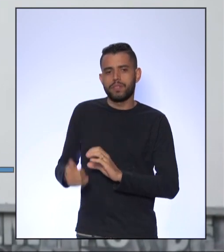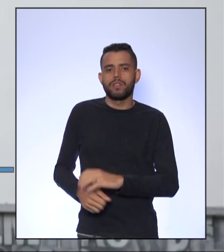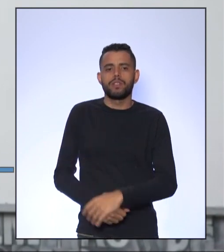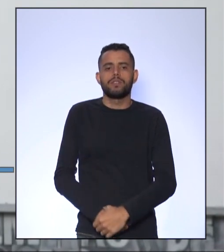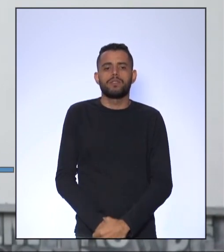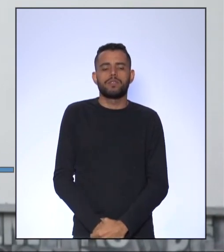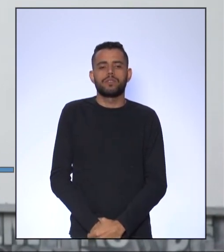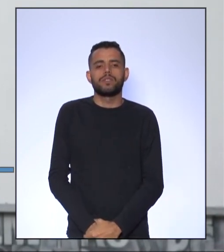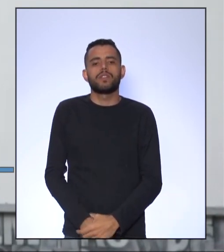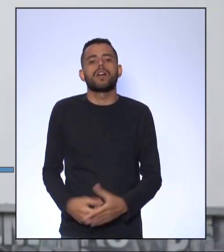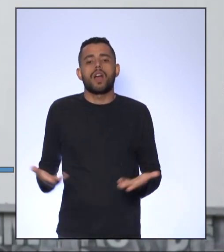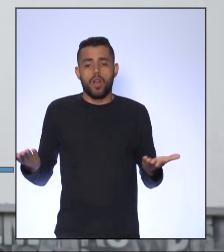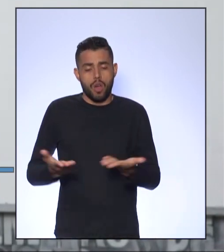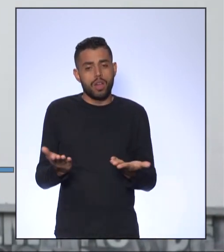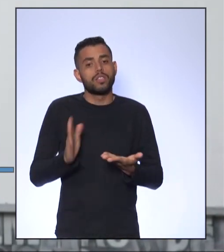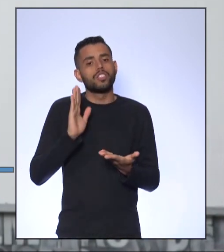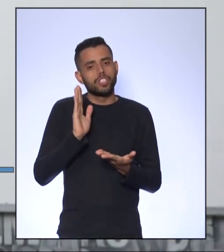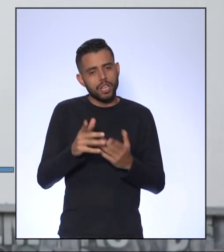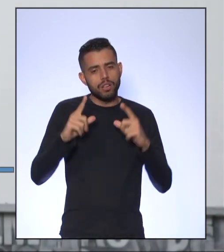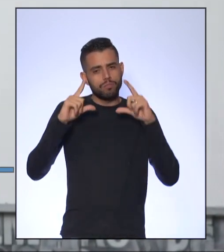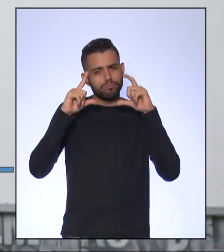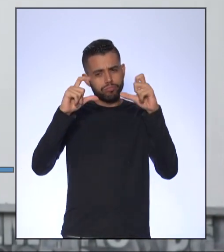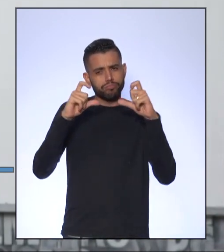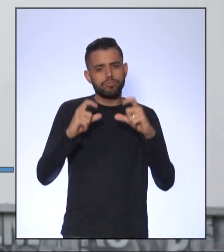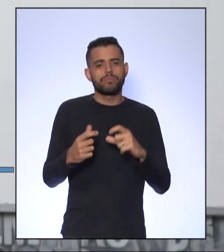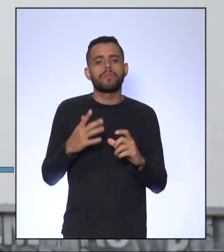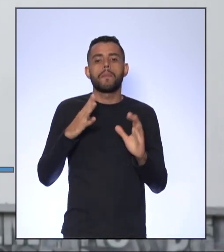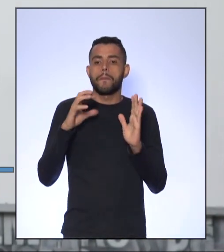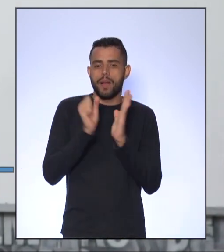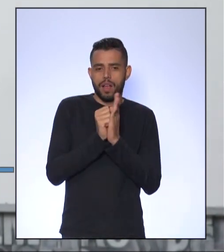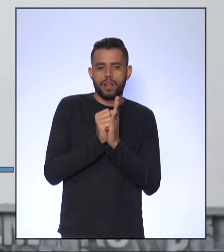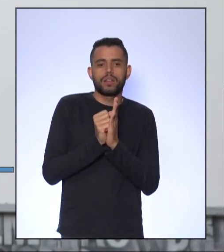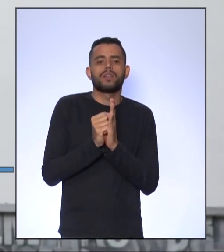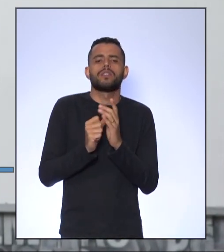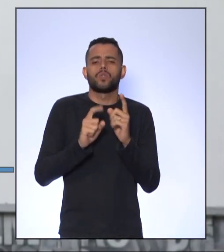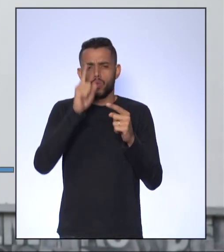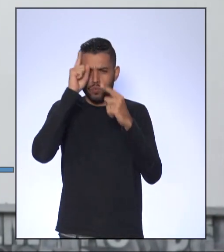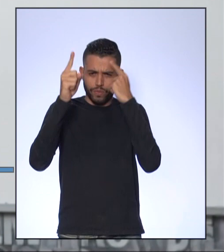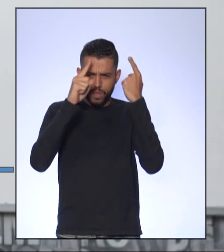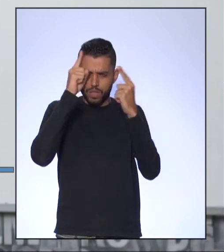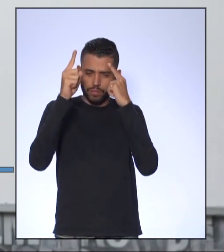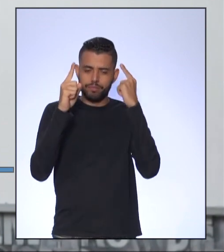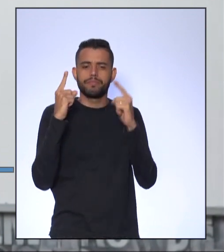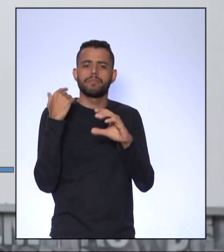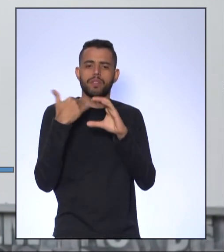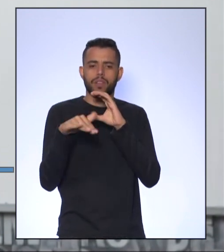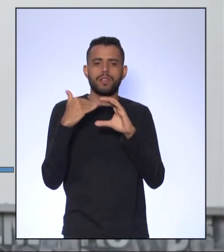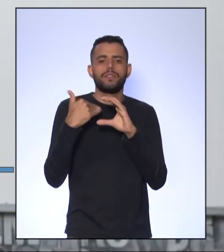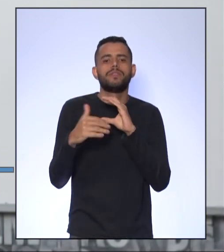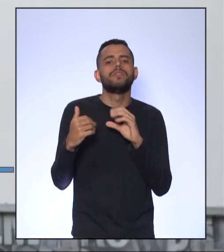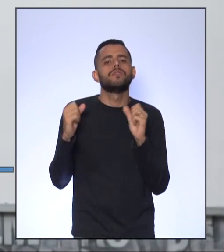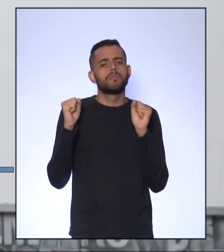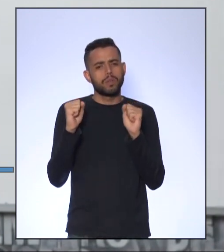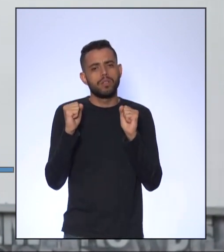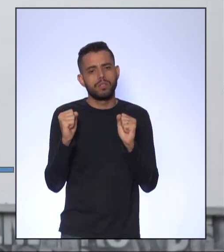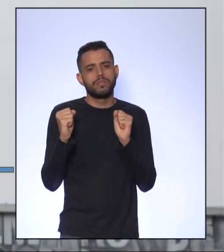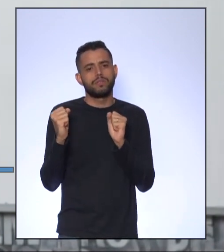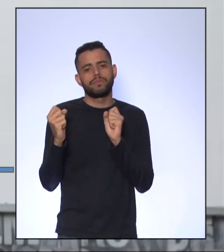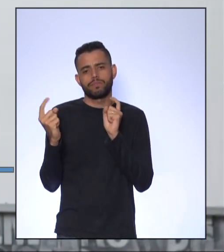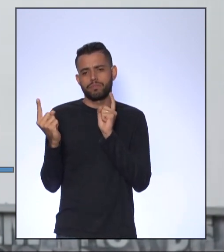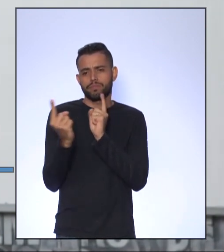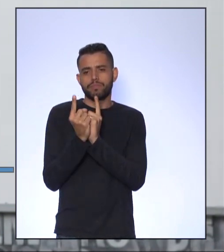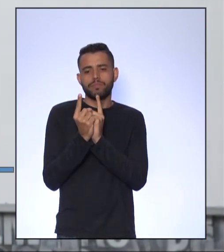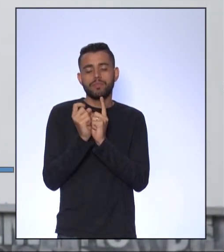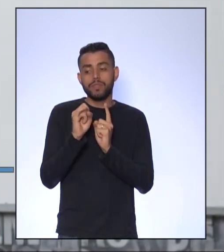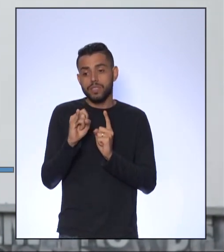já printaram a tela, marque o pergunta para o Heitor, tá? Mande suas dúvidas lá também, que eu posso atendê-lo, se não conseguir fazer